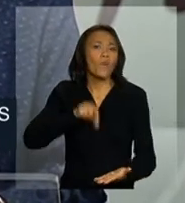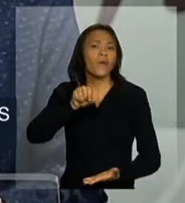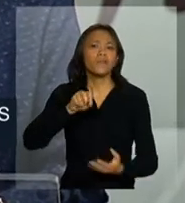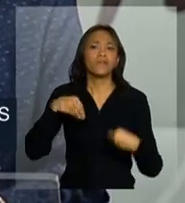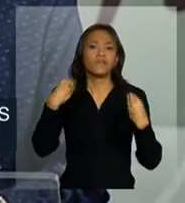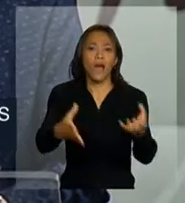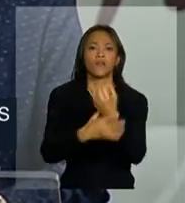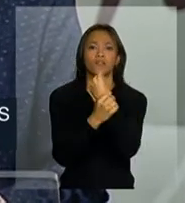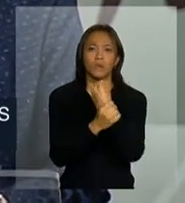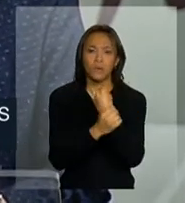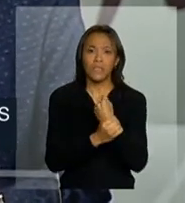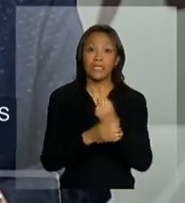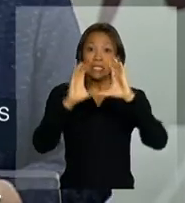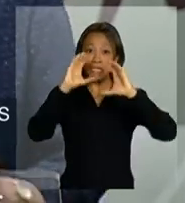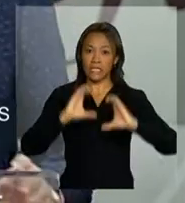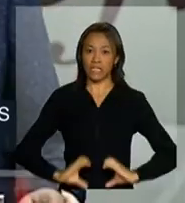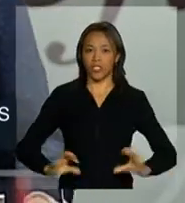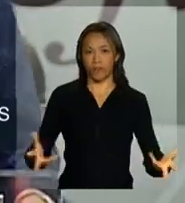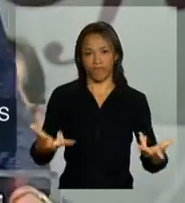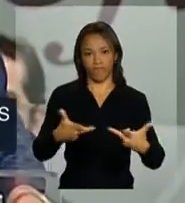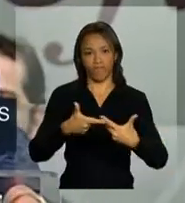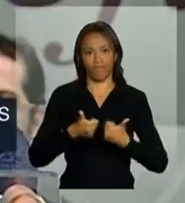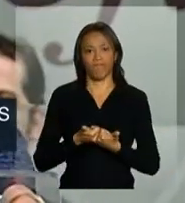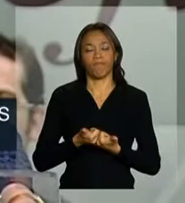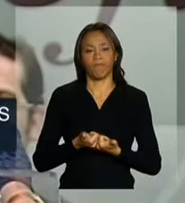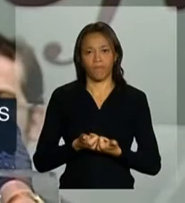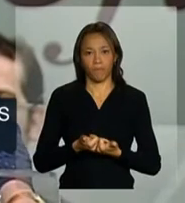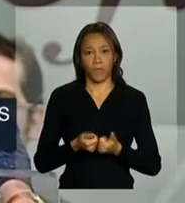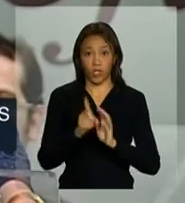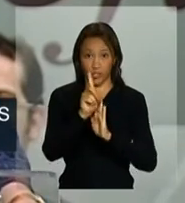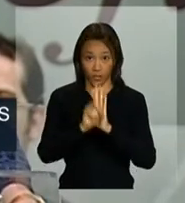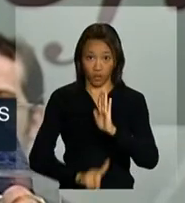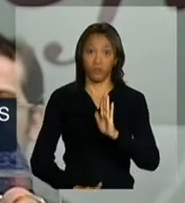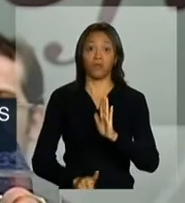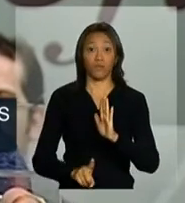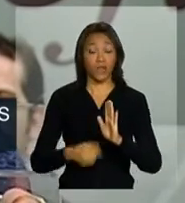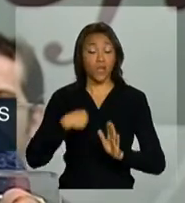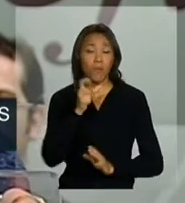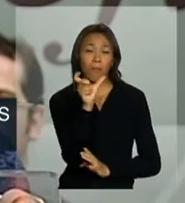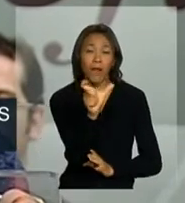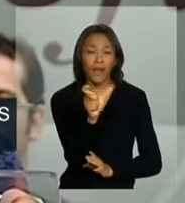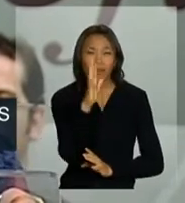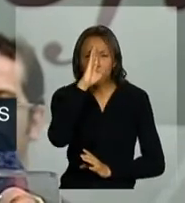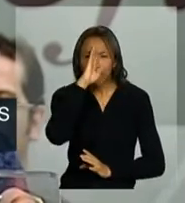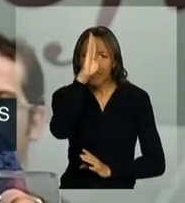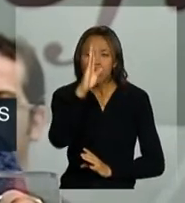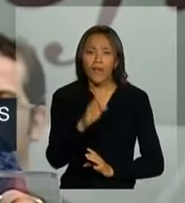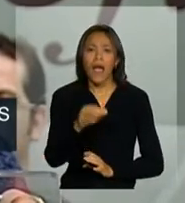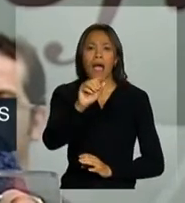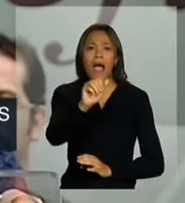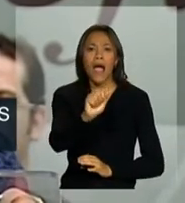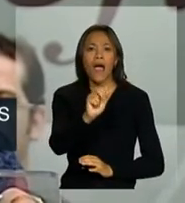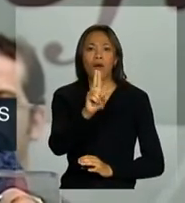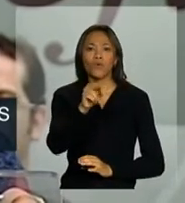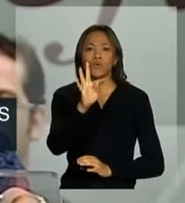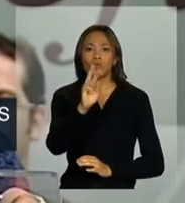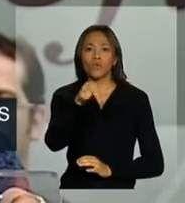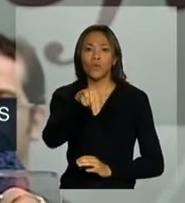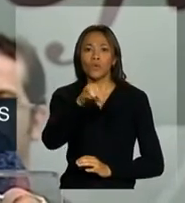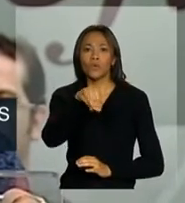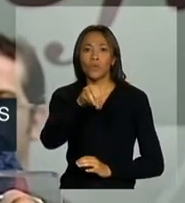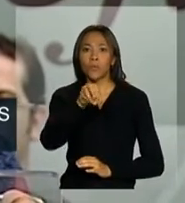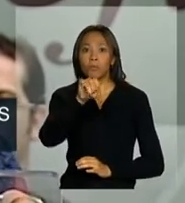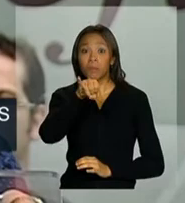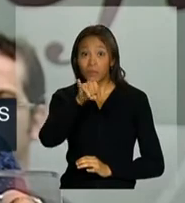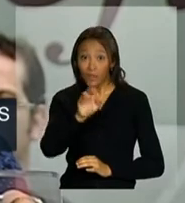garantir cidadania plena e uma palavra que eu acho essencial, autonomia aos brasileiros